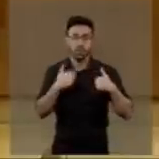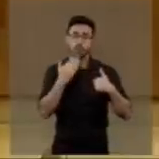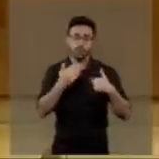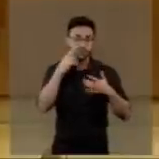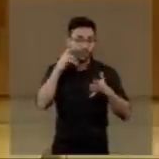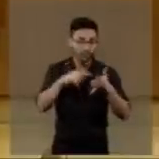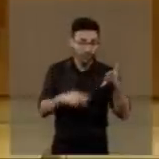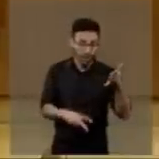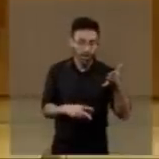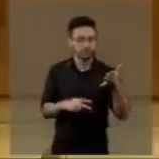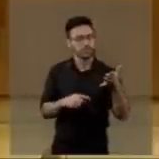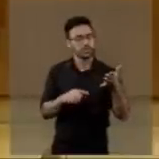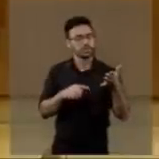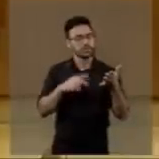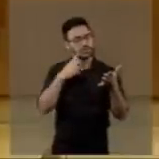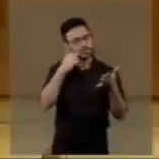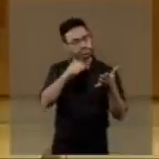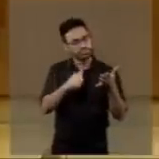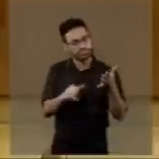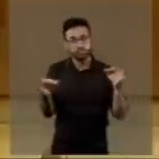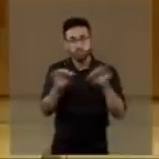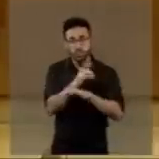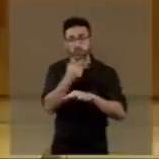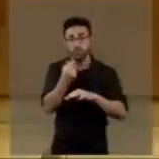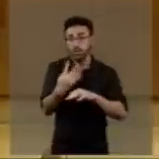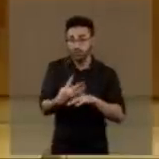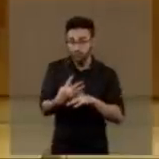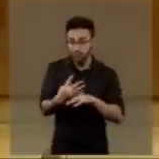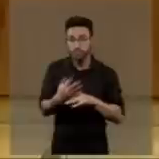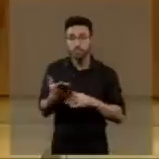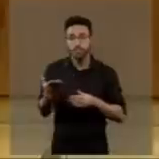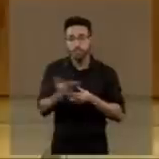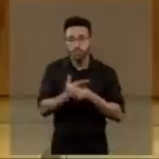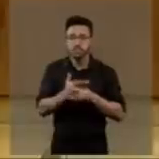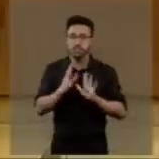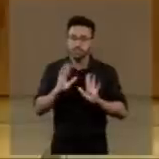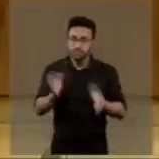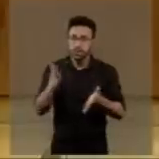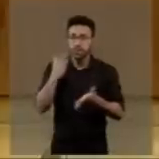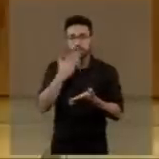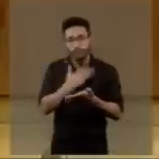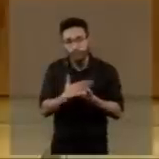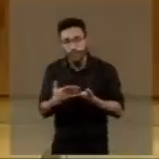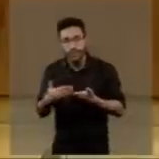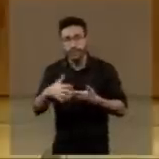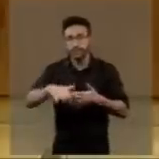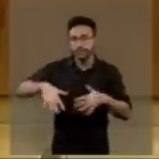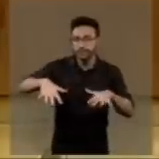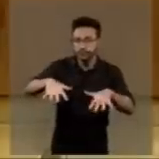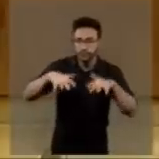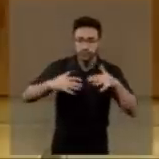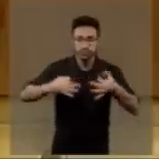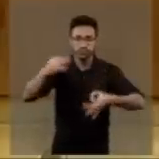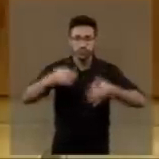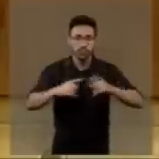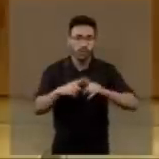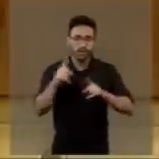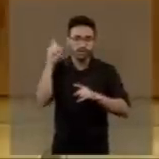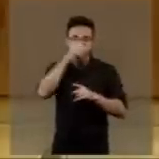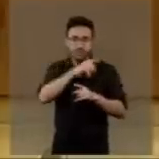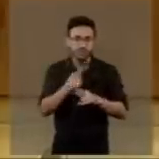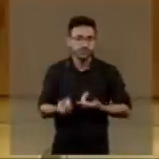essa vista em 2014. Este processo já entrou algumas vezes e por situações de dificuldade